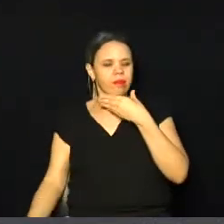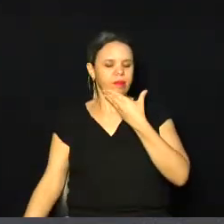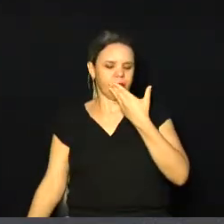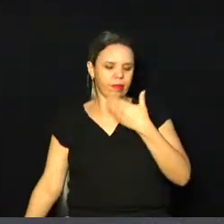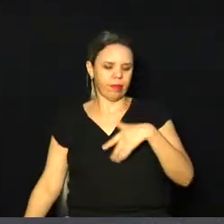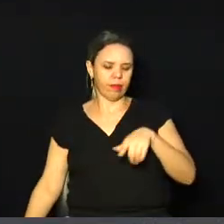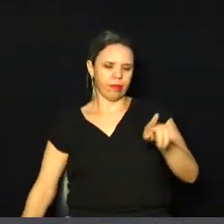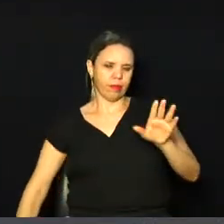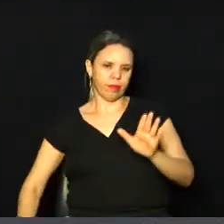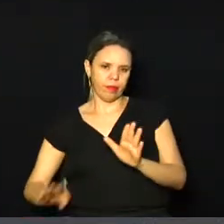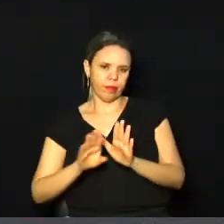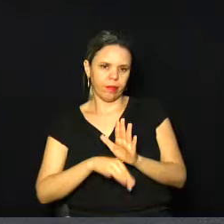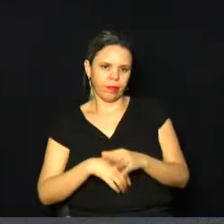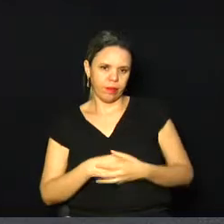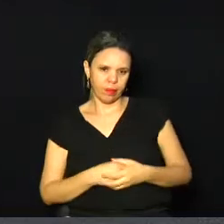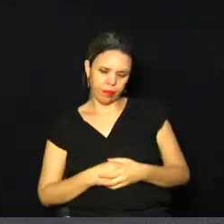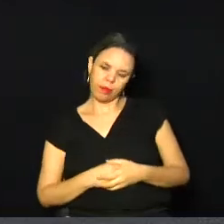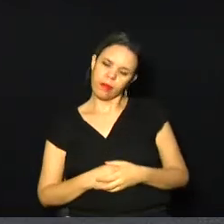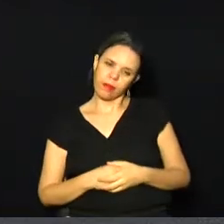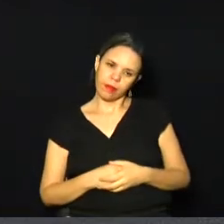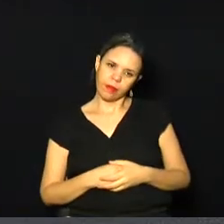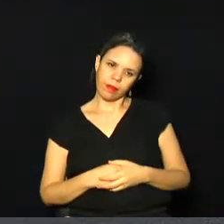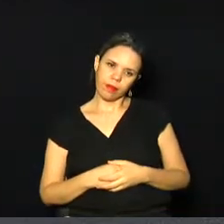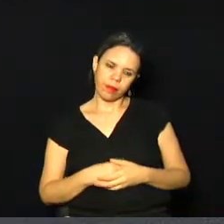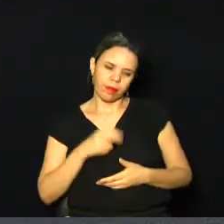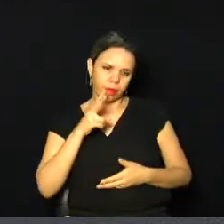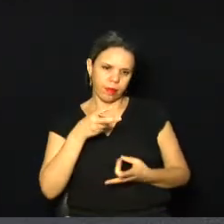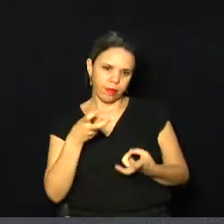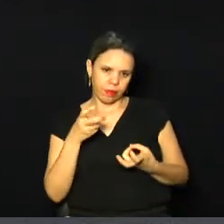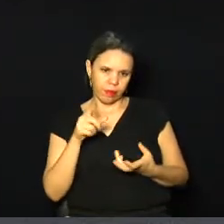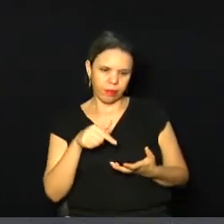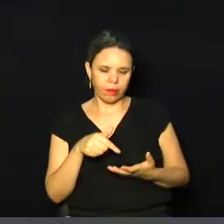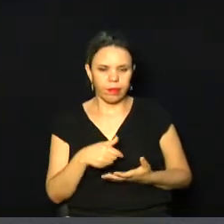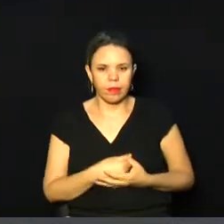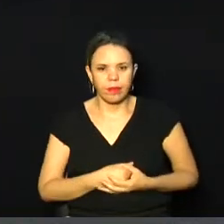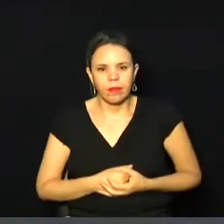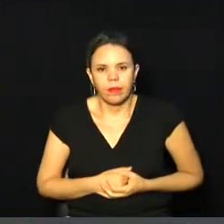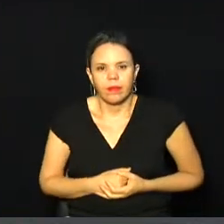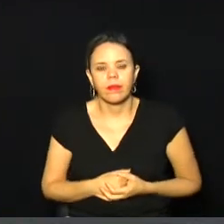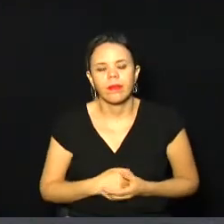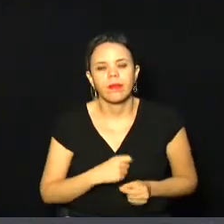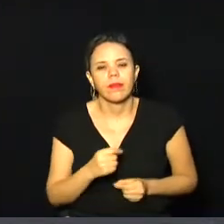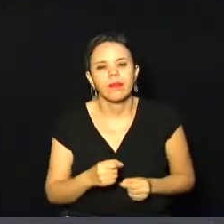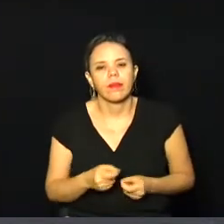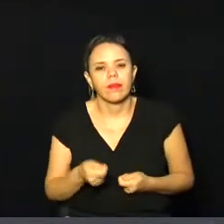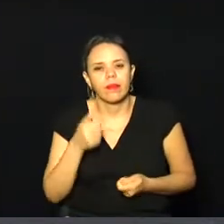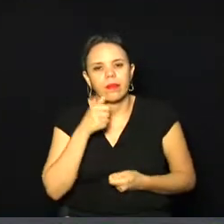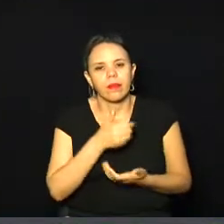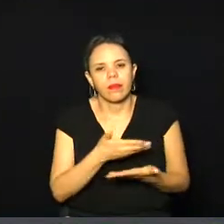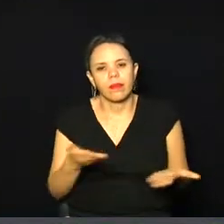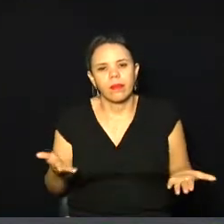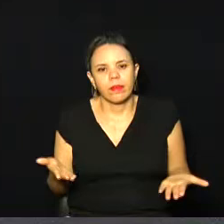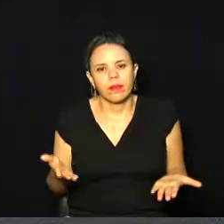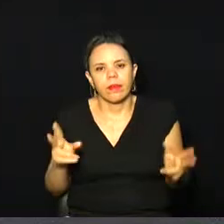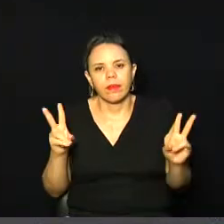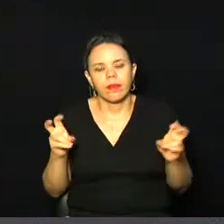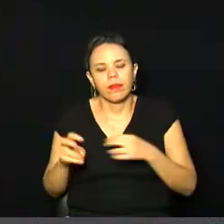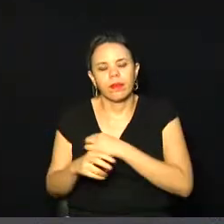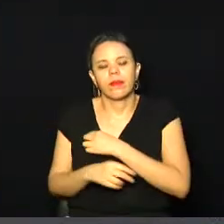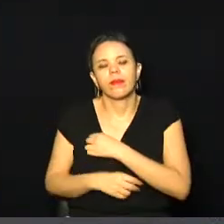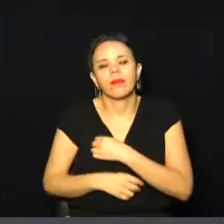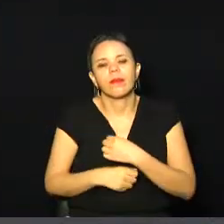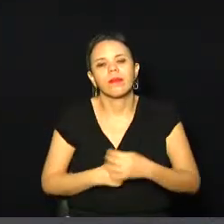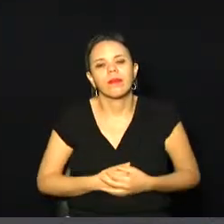você. Então, assim, eu vejo que isso daí é muito o que prende muitas mulheres ainda em um relacionamento,